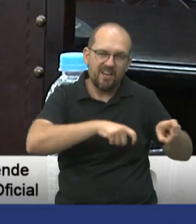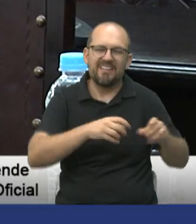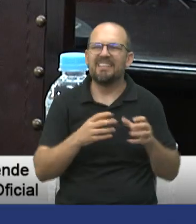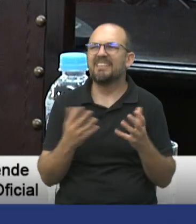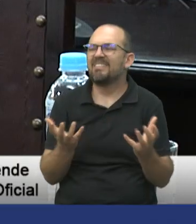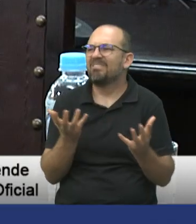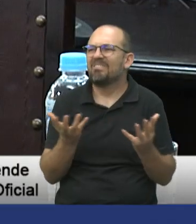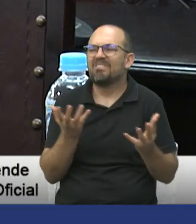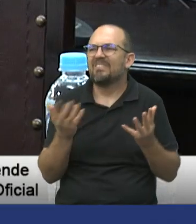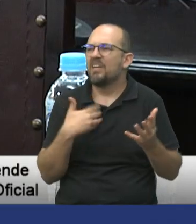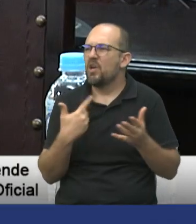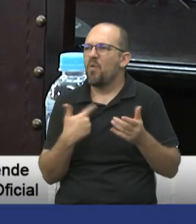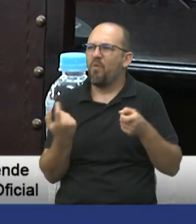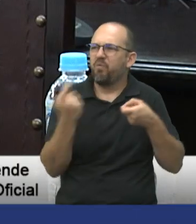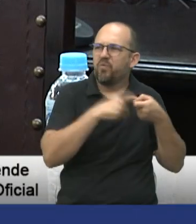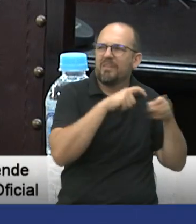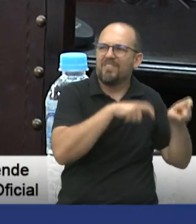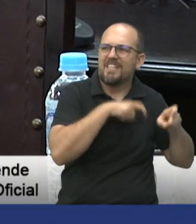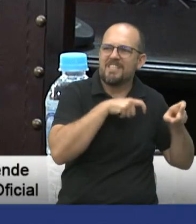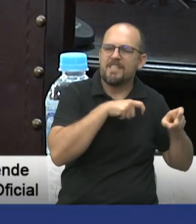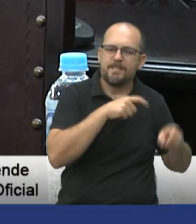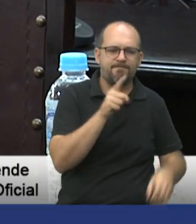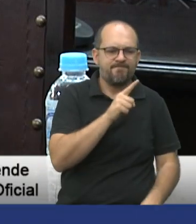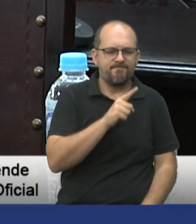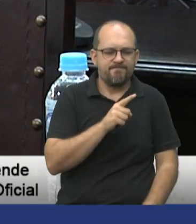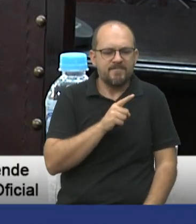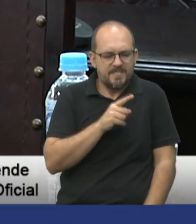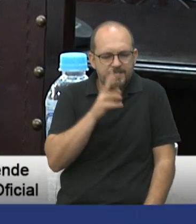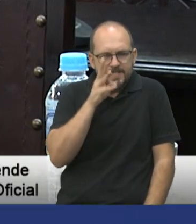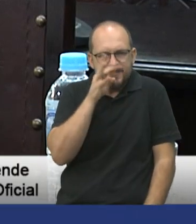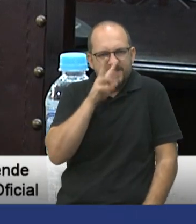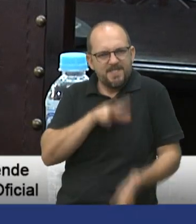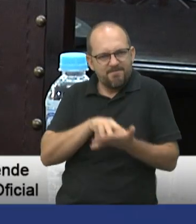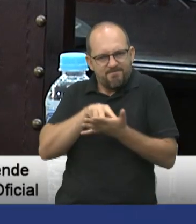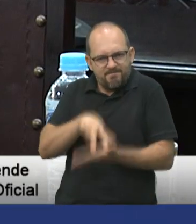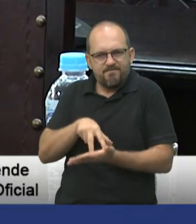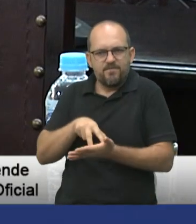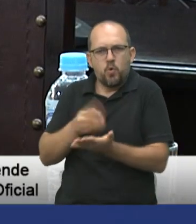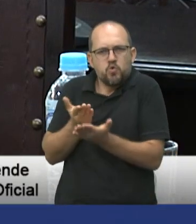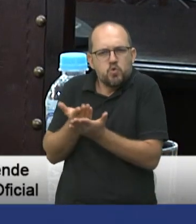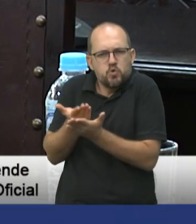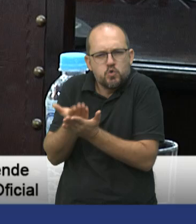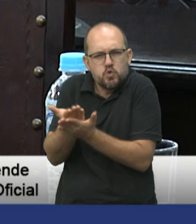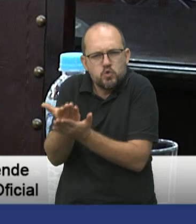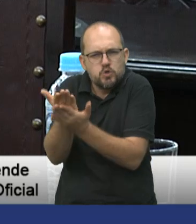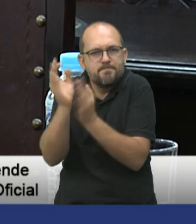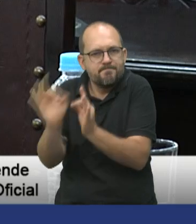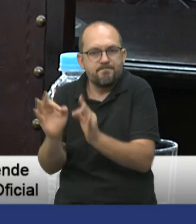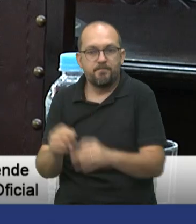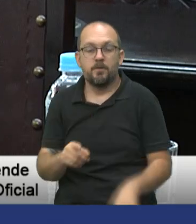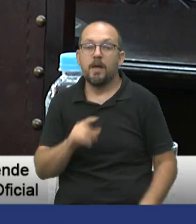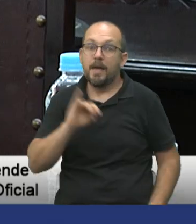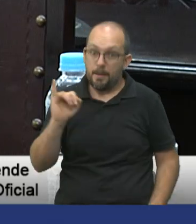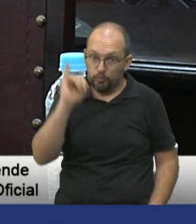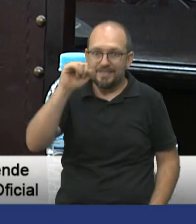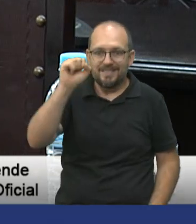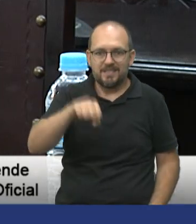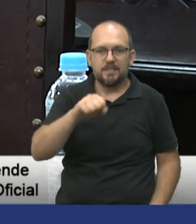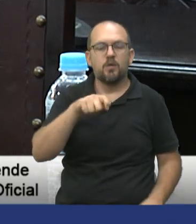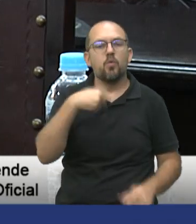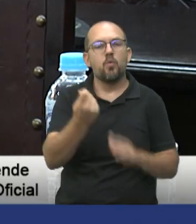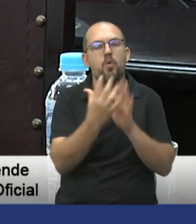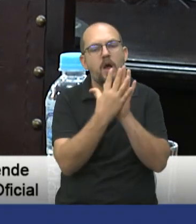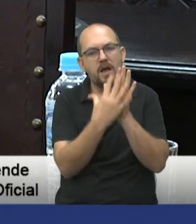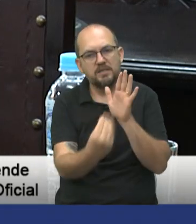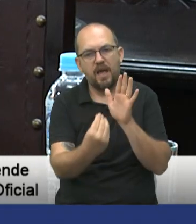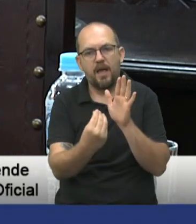voltar para a roça. E aí a gente firma o pé e vai. Então é muito importante, sim, esse exemplo,